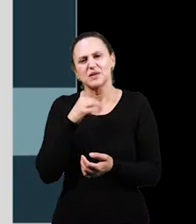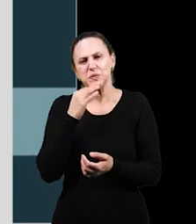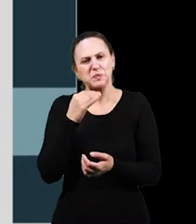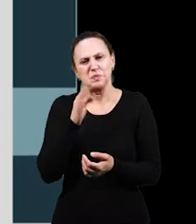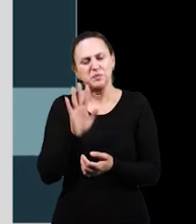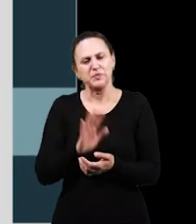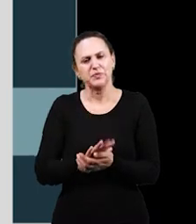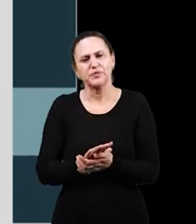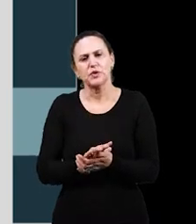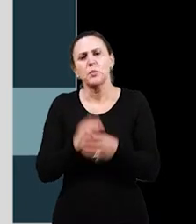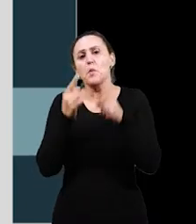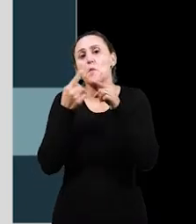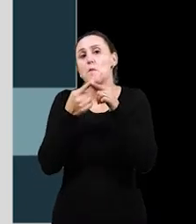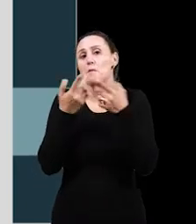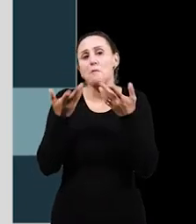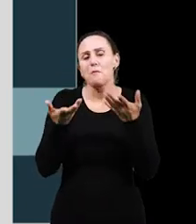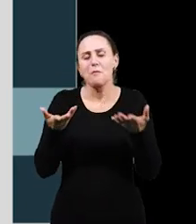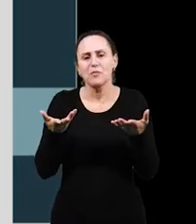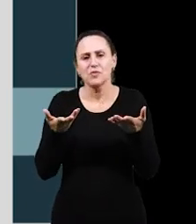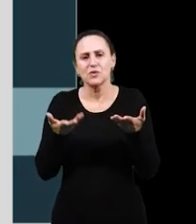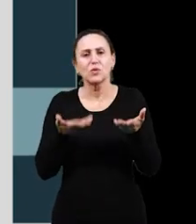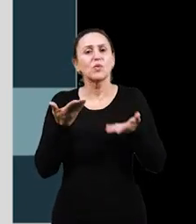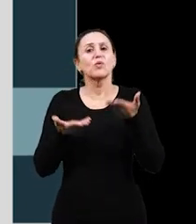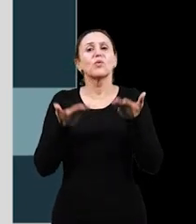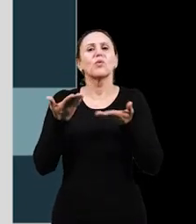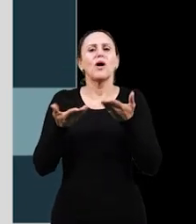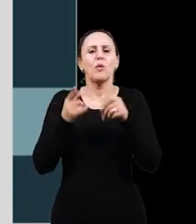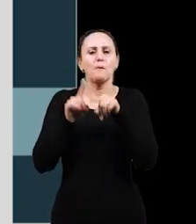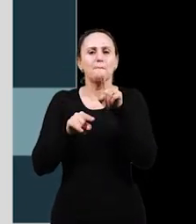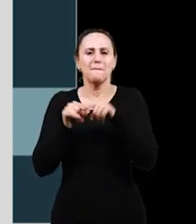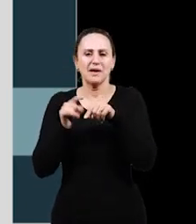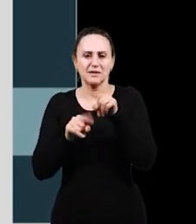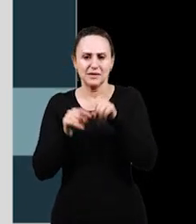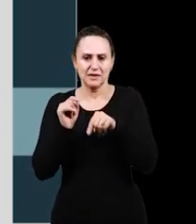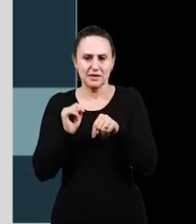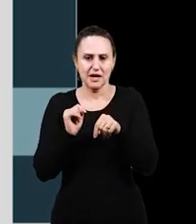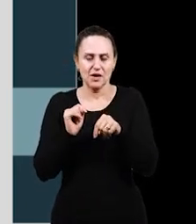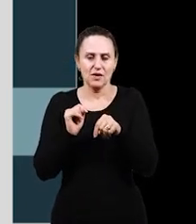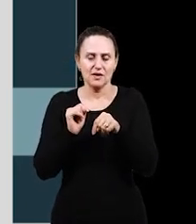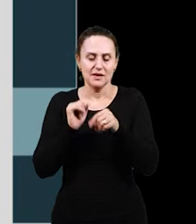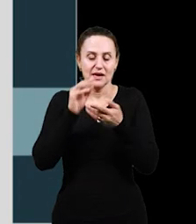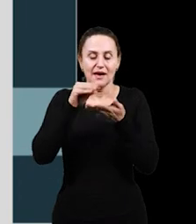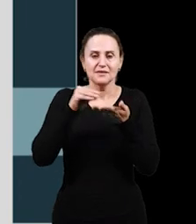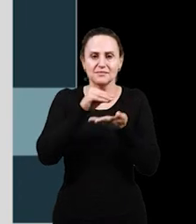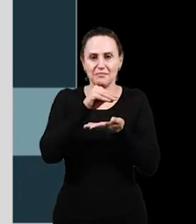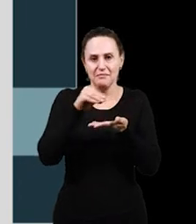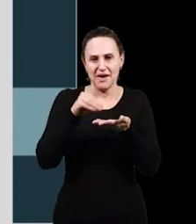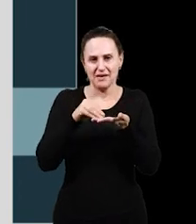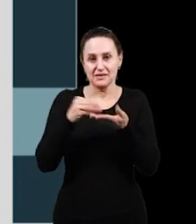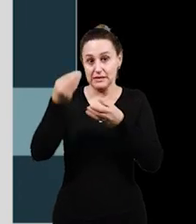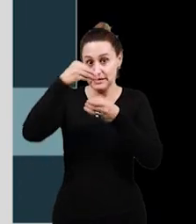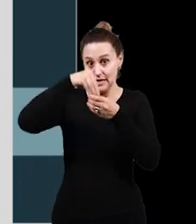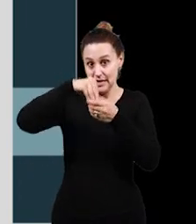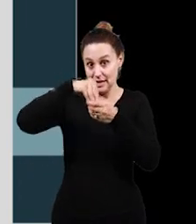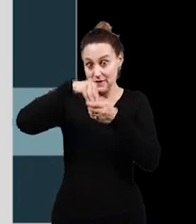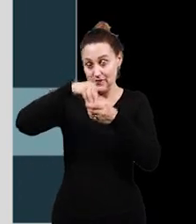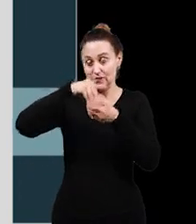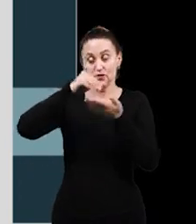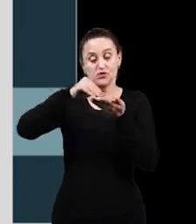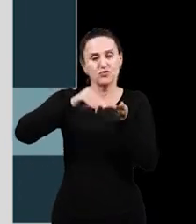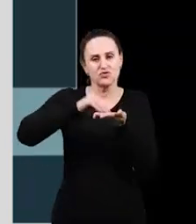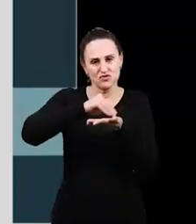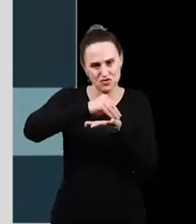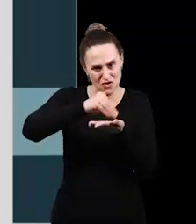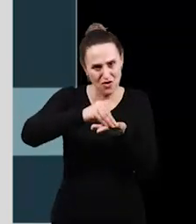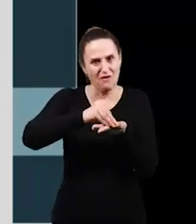de do que ou de pau material seja sejam feitas essas peças mas dentro do jogo elas têm